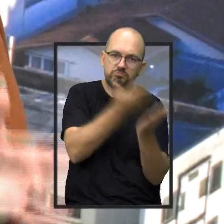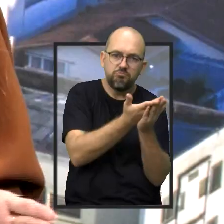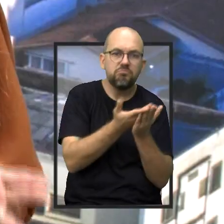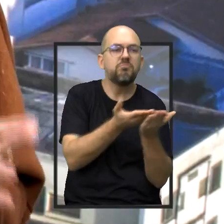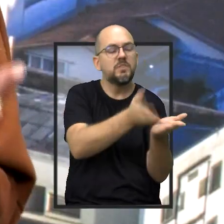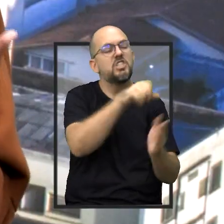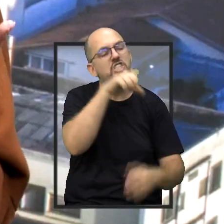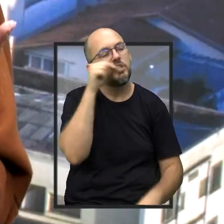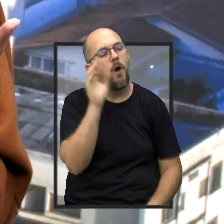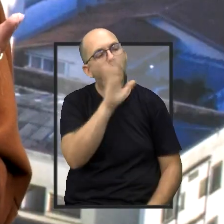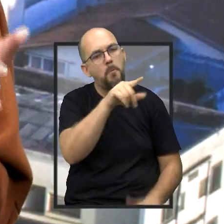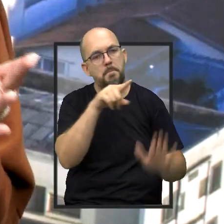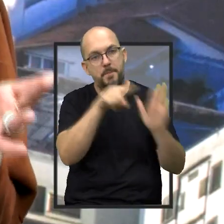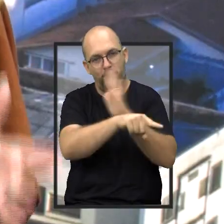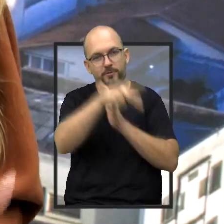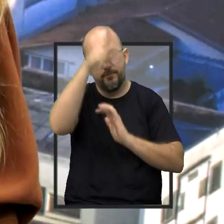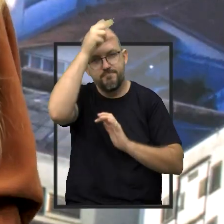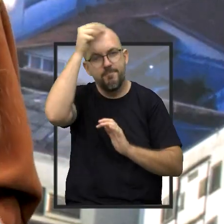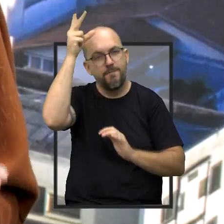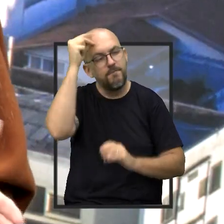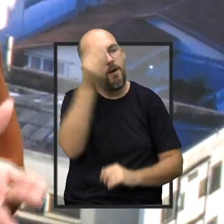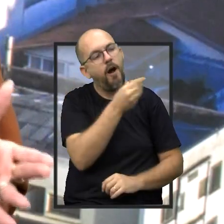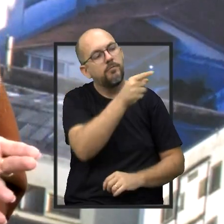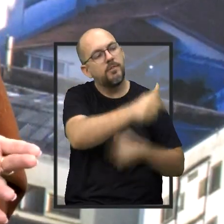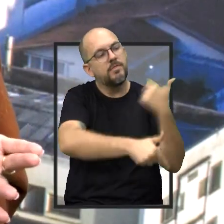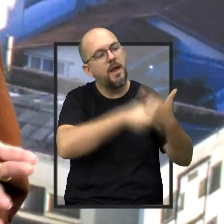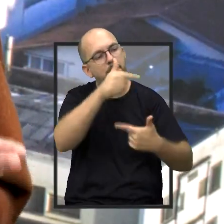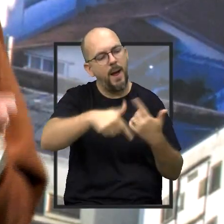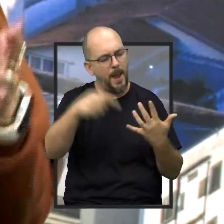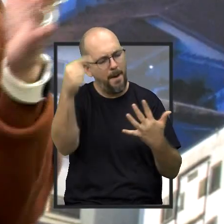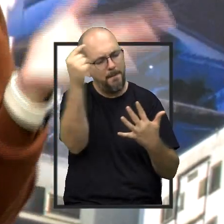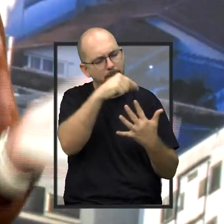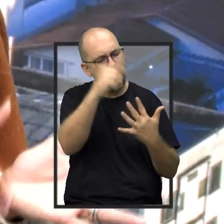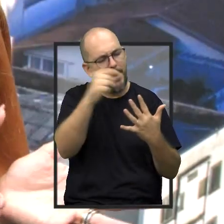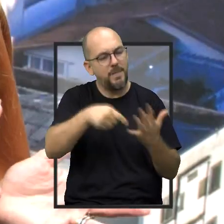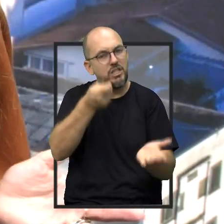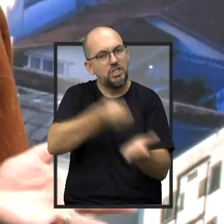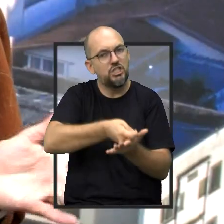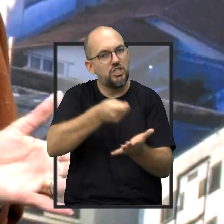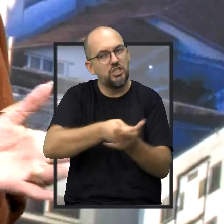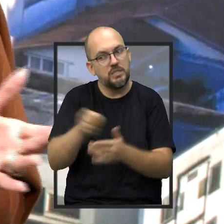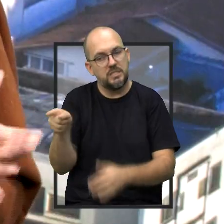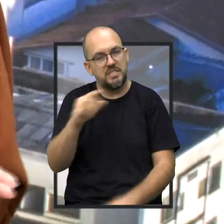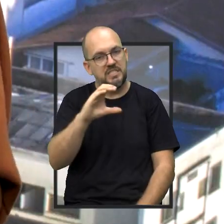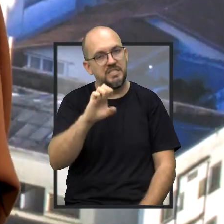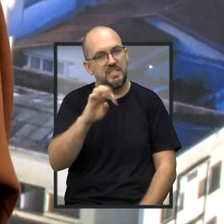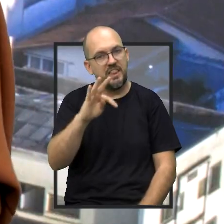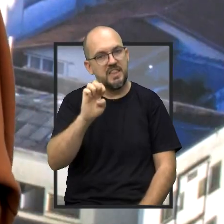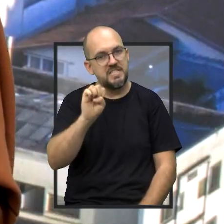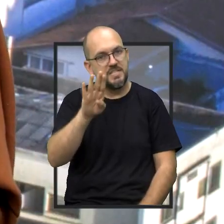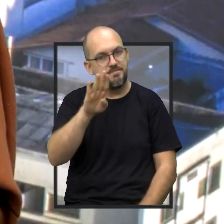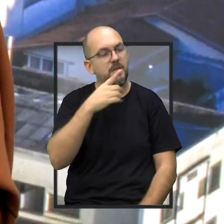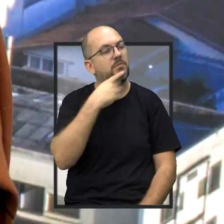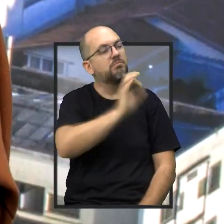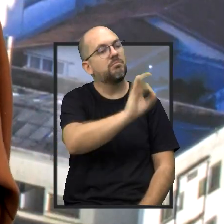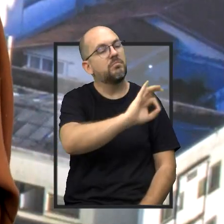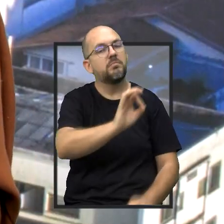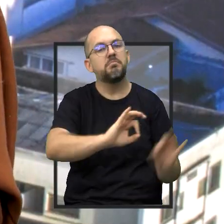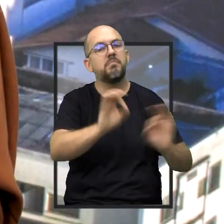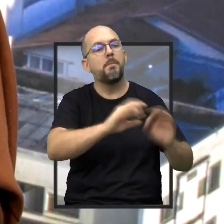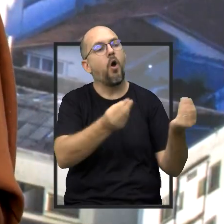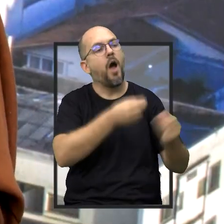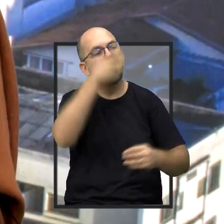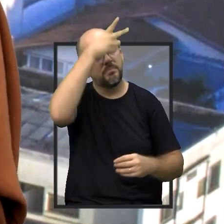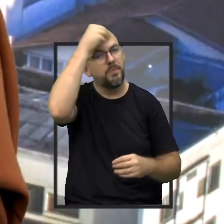isso. Jaú, como é que nós estamos trabalhando com relação a essas exigências da CETESB? Como é que o município vem se planejando? Como é